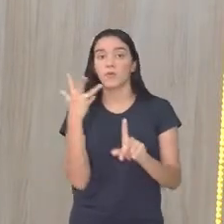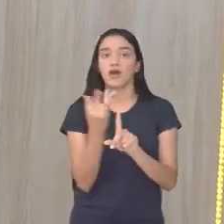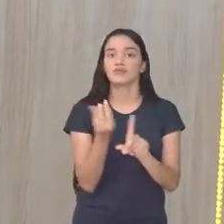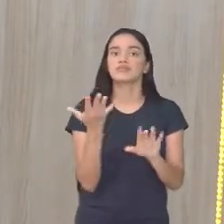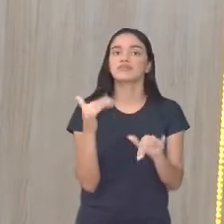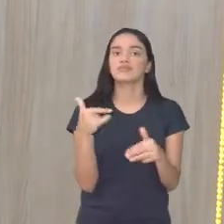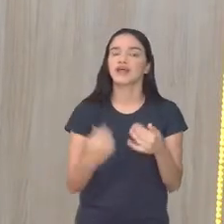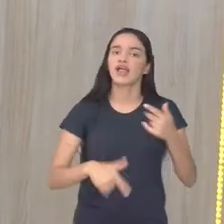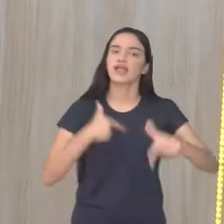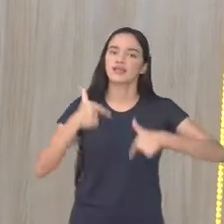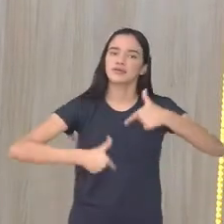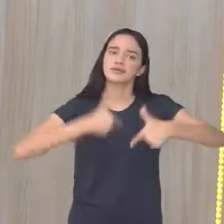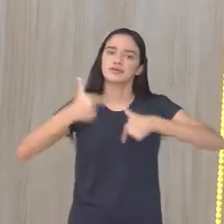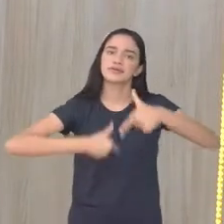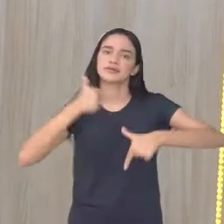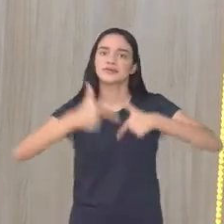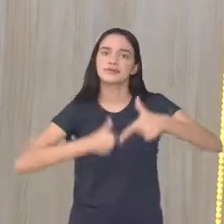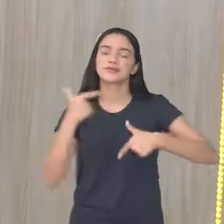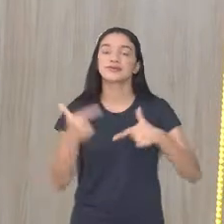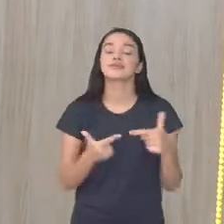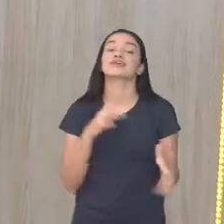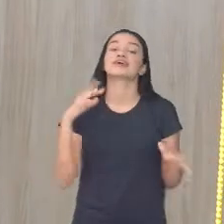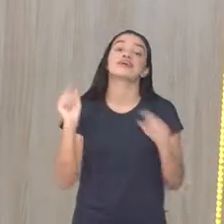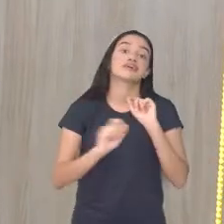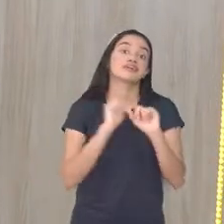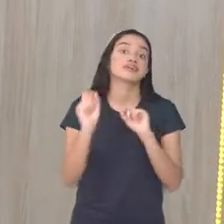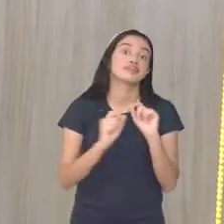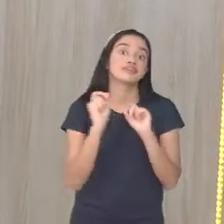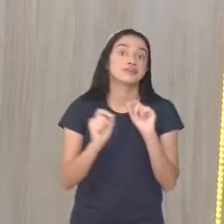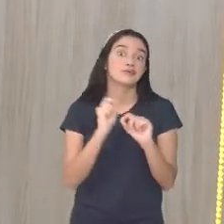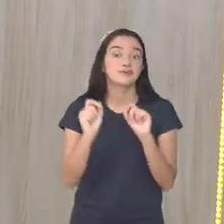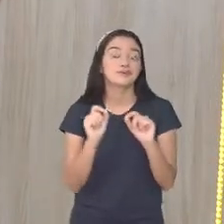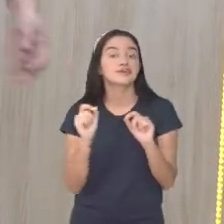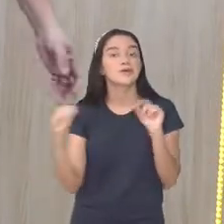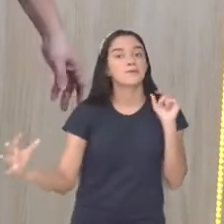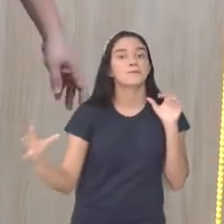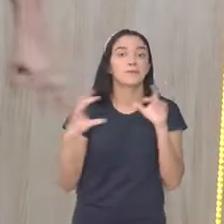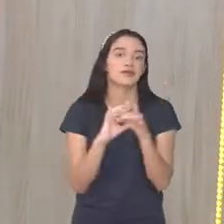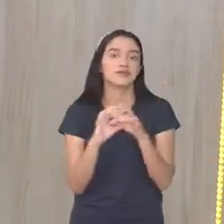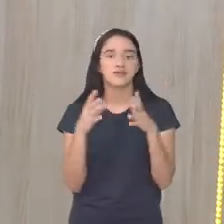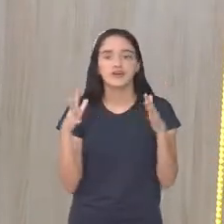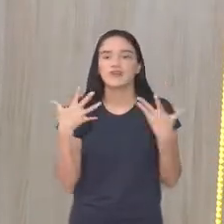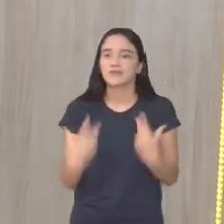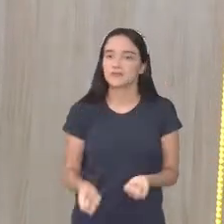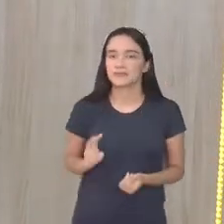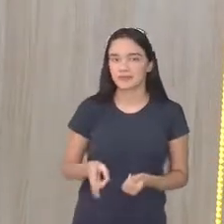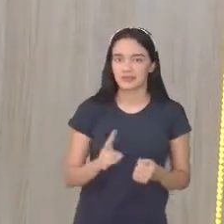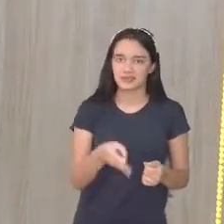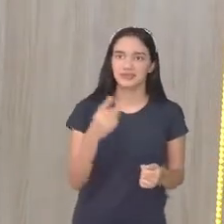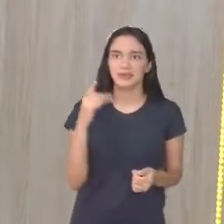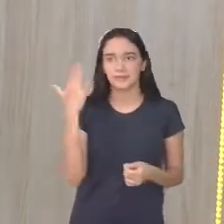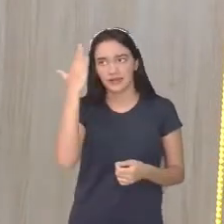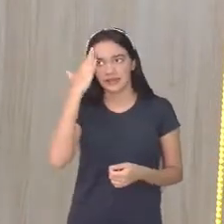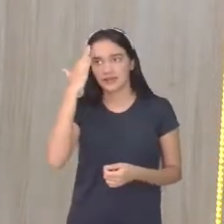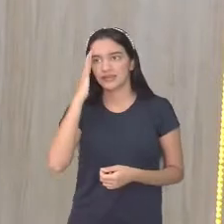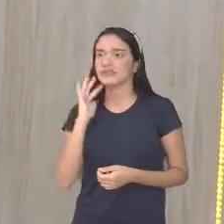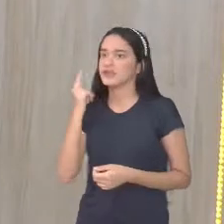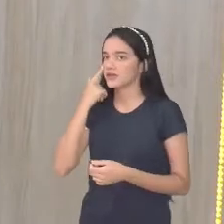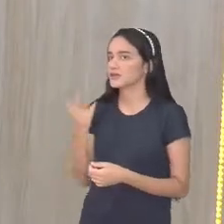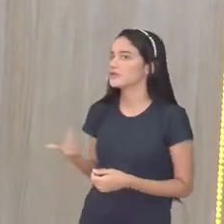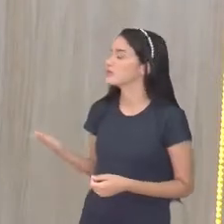Os os vitrais, né? Que era a pintura, ela estava atrelada à arquitetura, ou ela estava